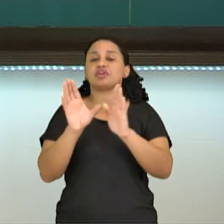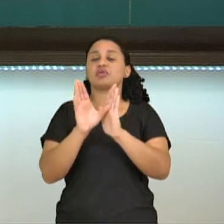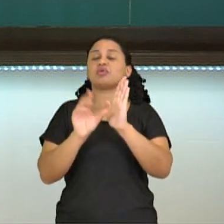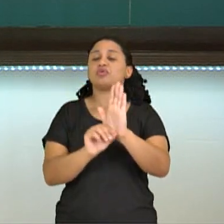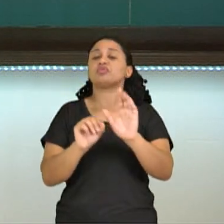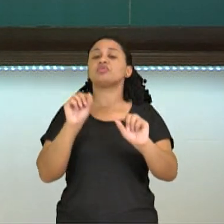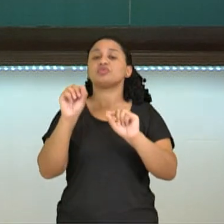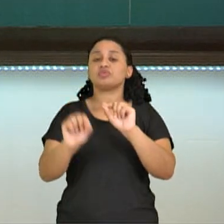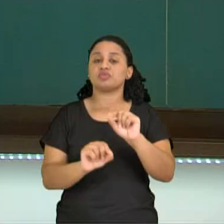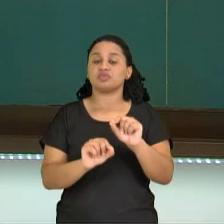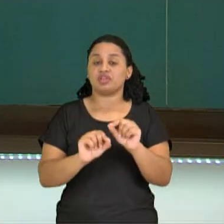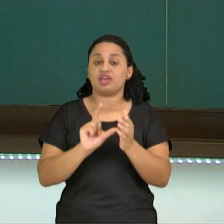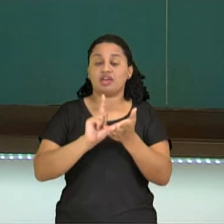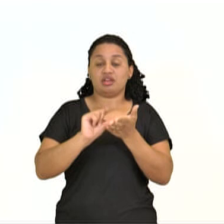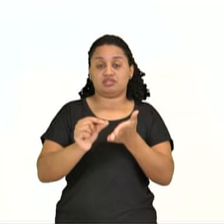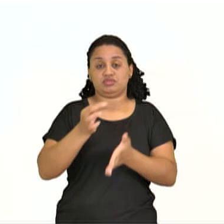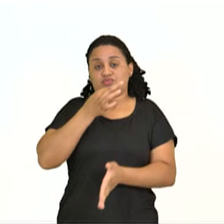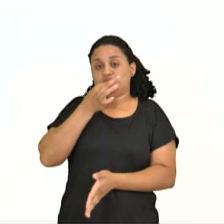Vamos lá?